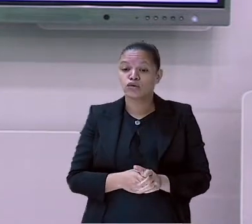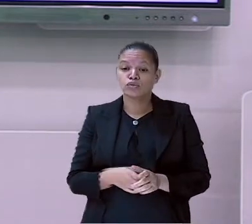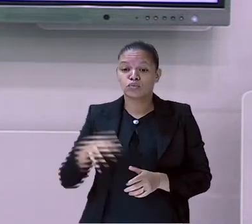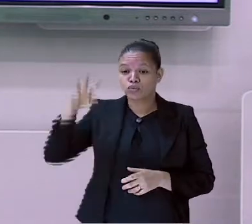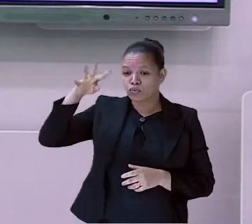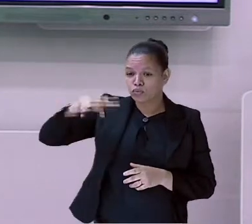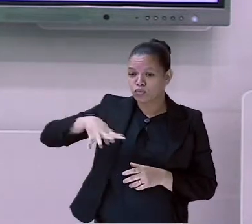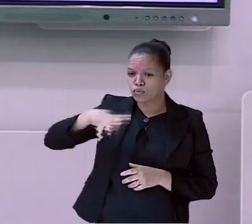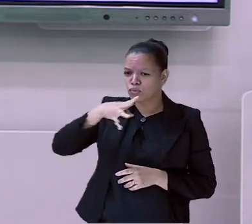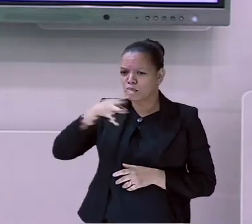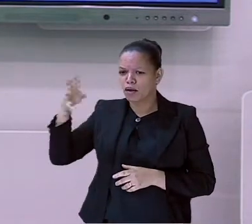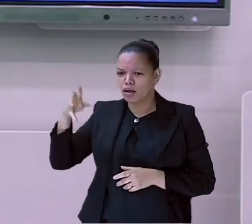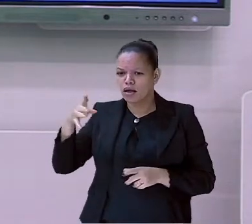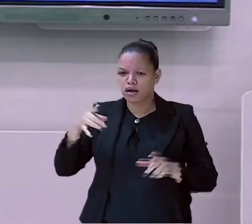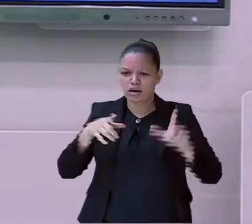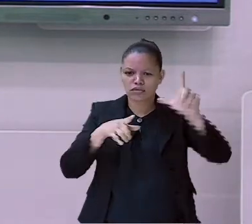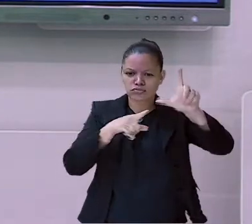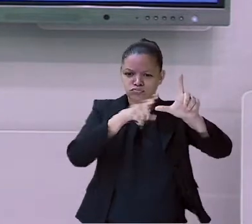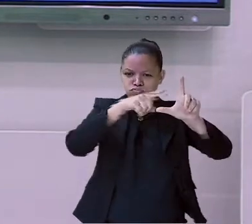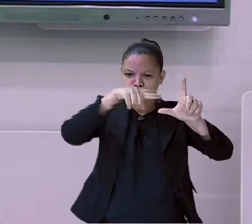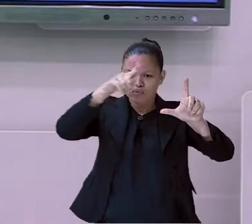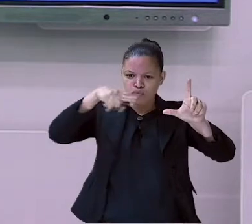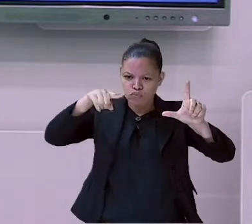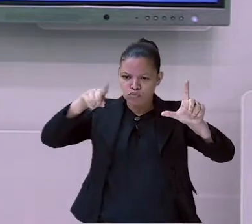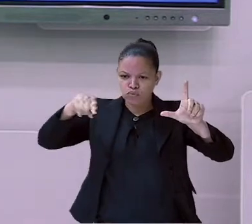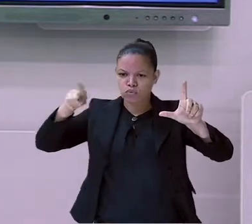para a nossa aula?